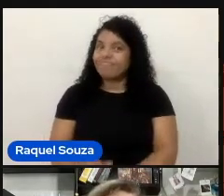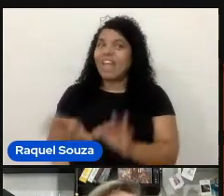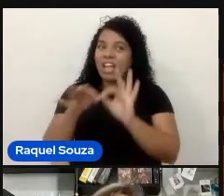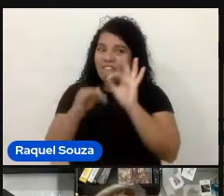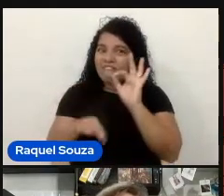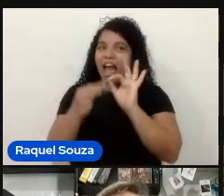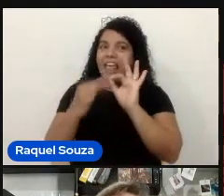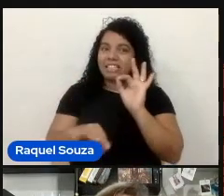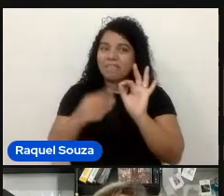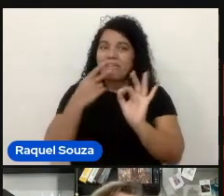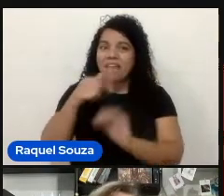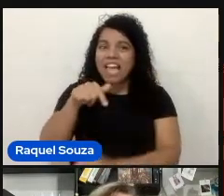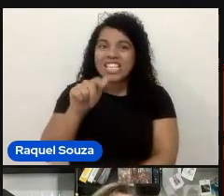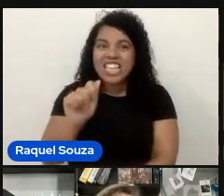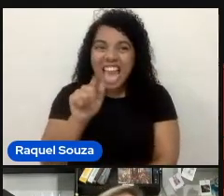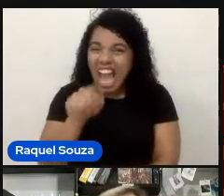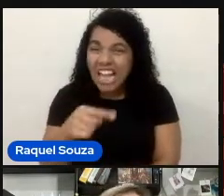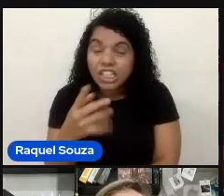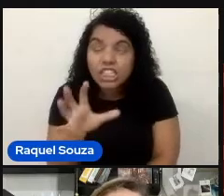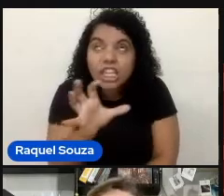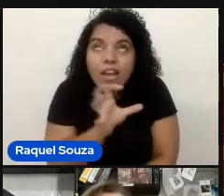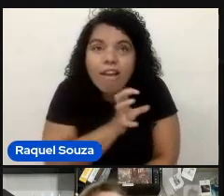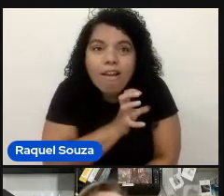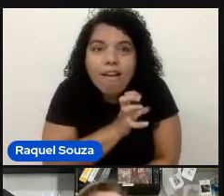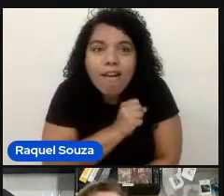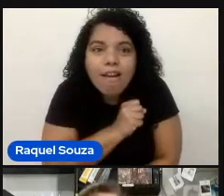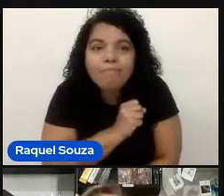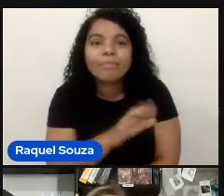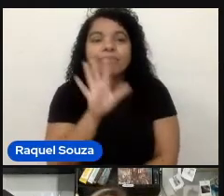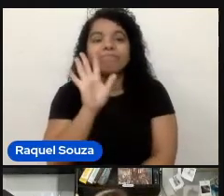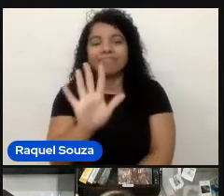que é uma coisa que a gente ama. Jesus, viu?